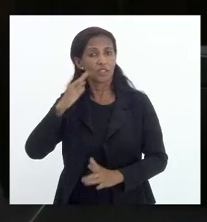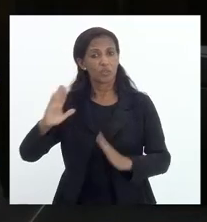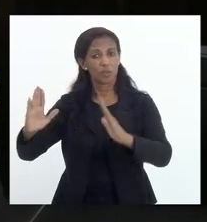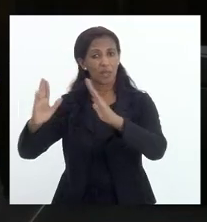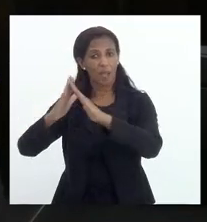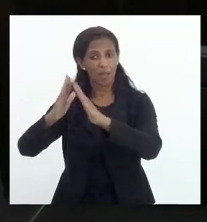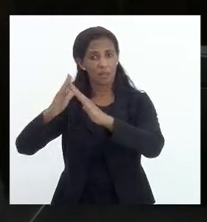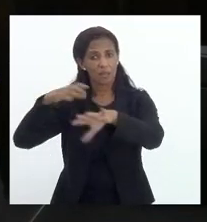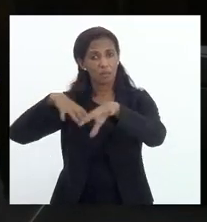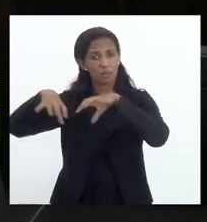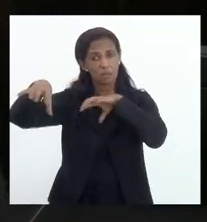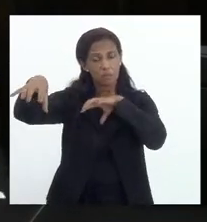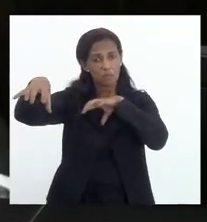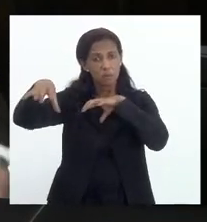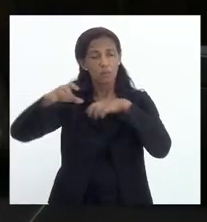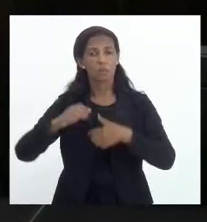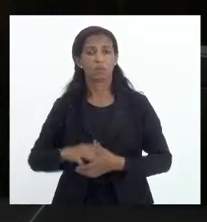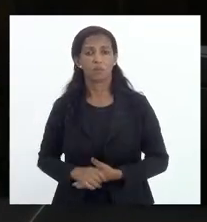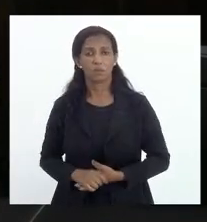são